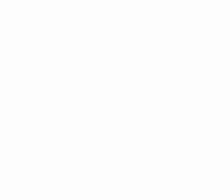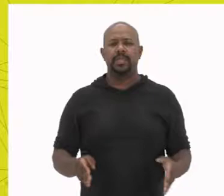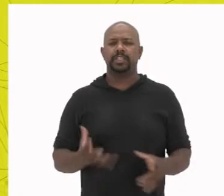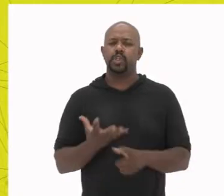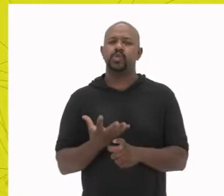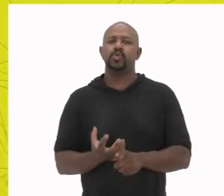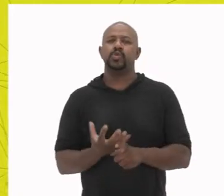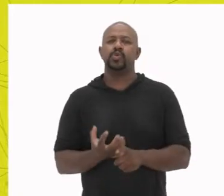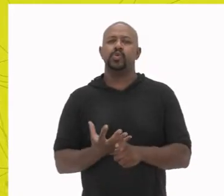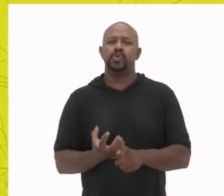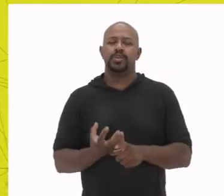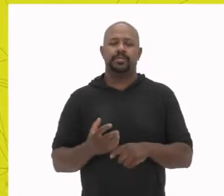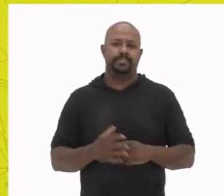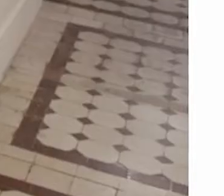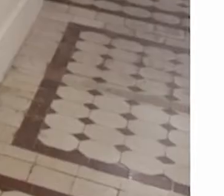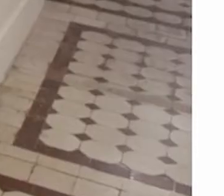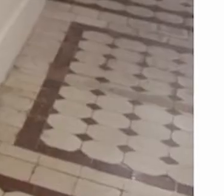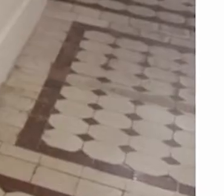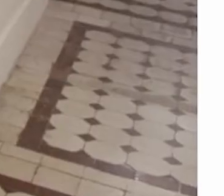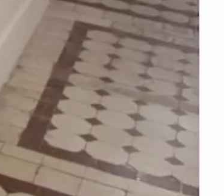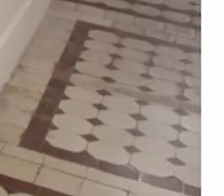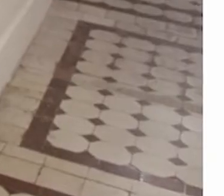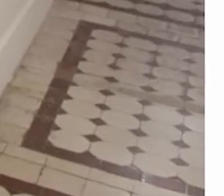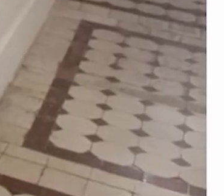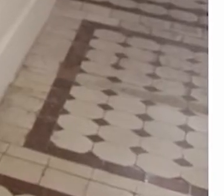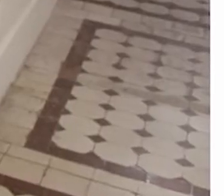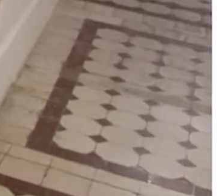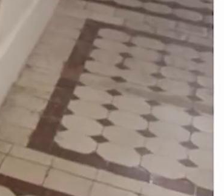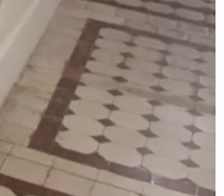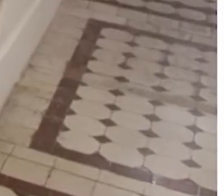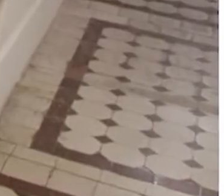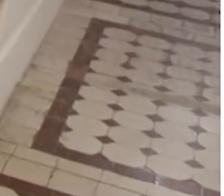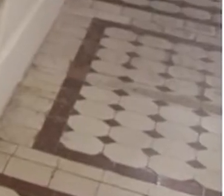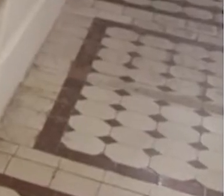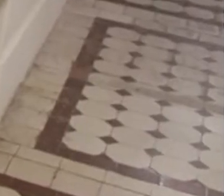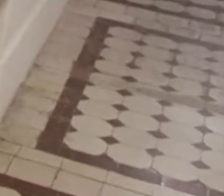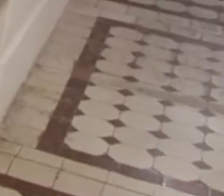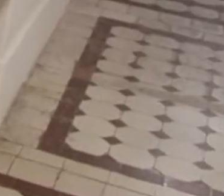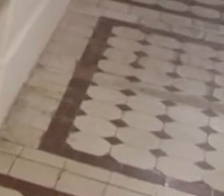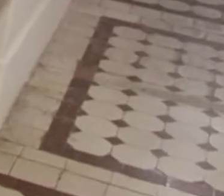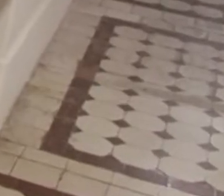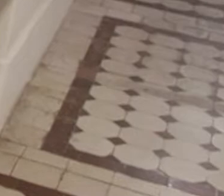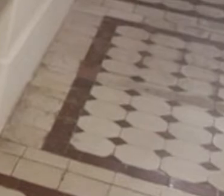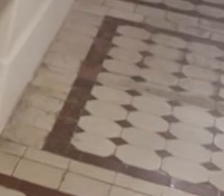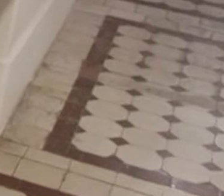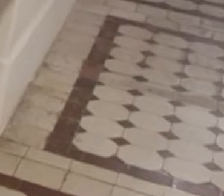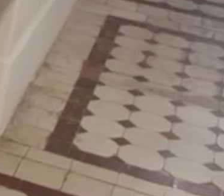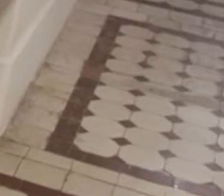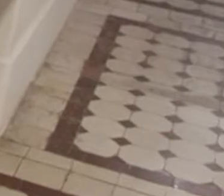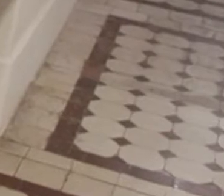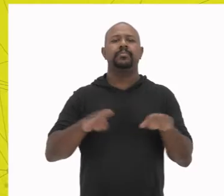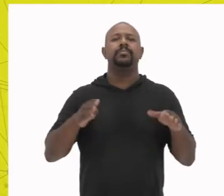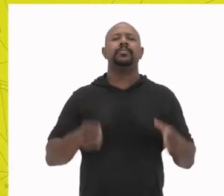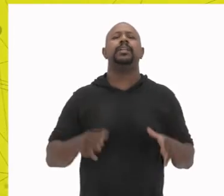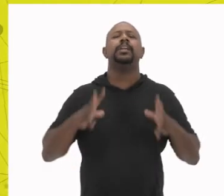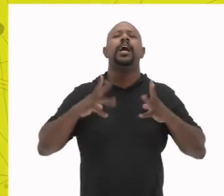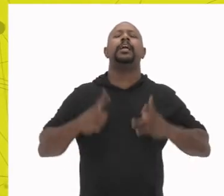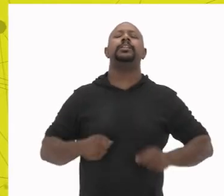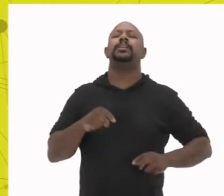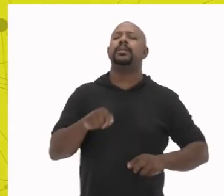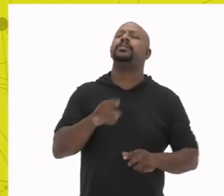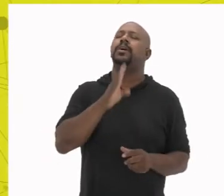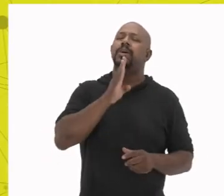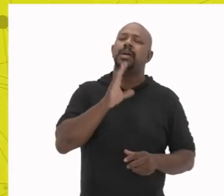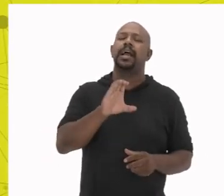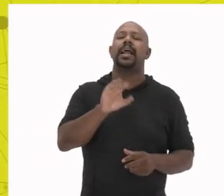preta. Mesas de sucção. Uma superfície retangular metálica e cinza presa em um armário branco de 2 portas sobre um piso de ladrilhos. E mesas